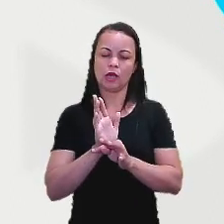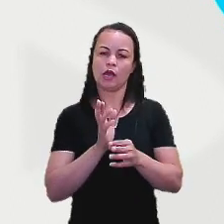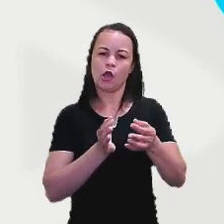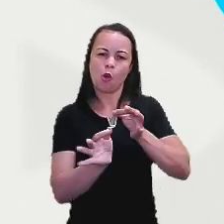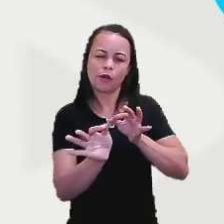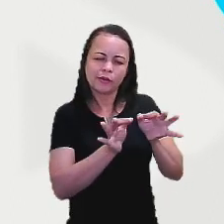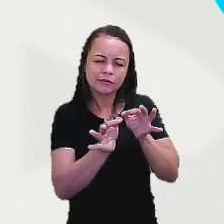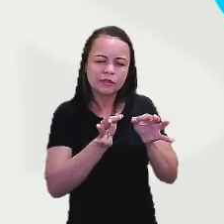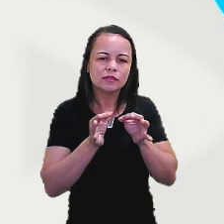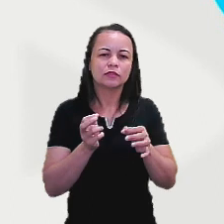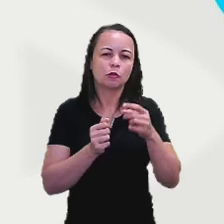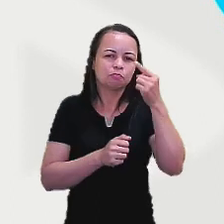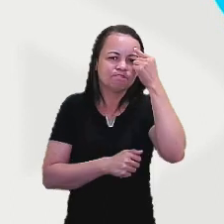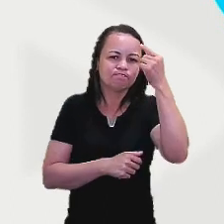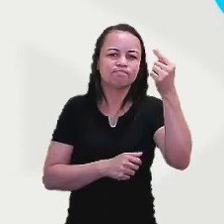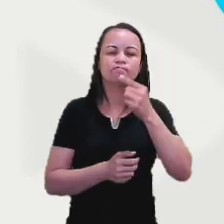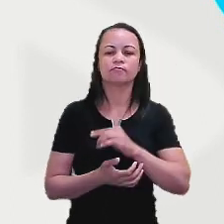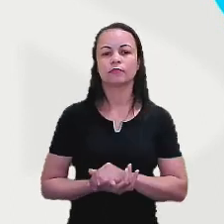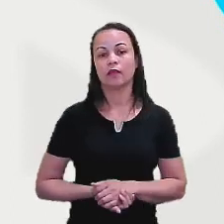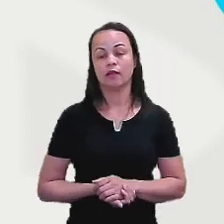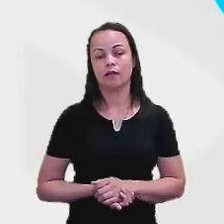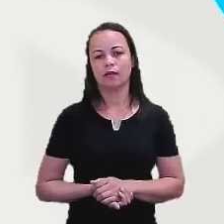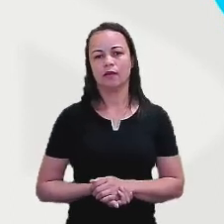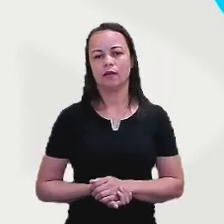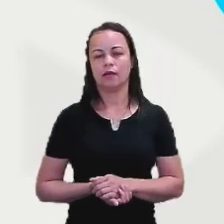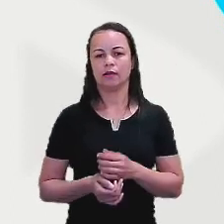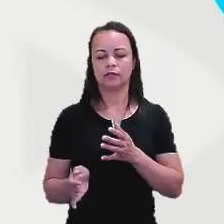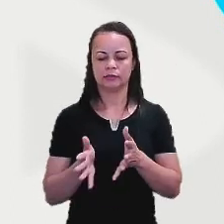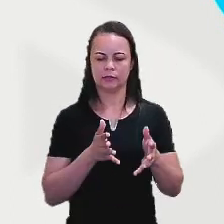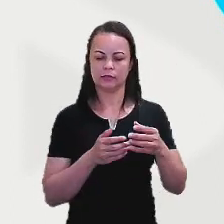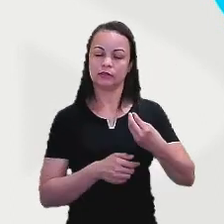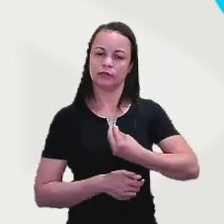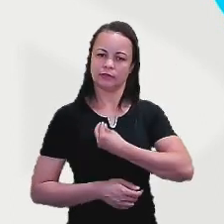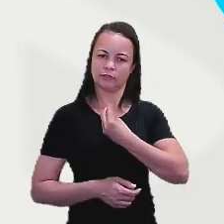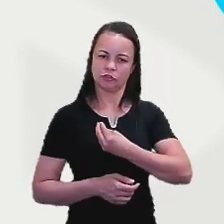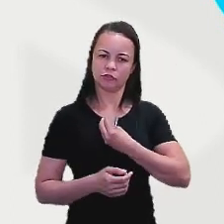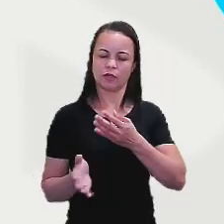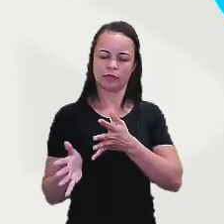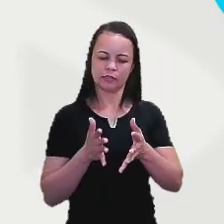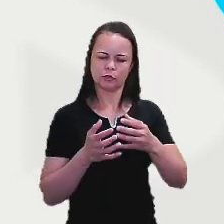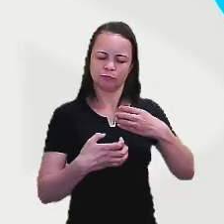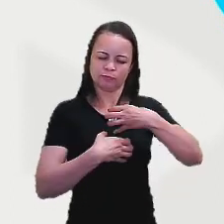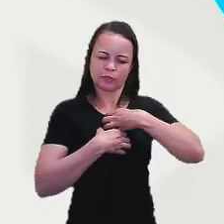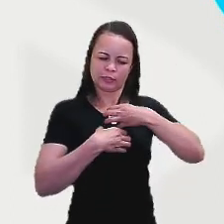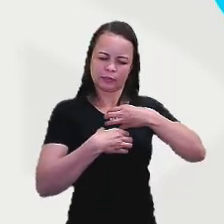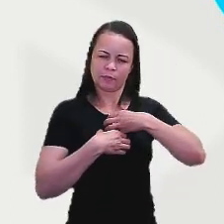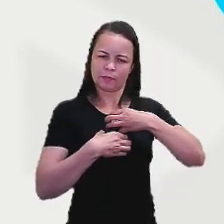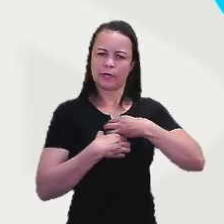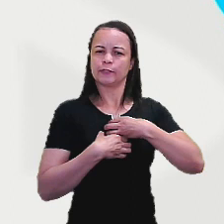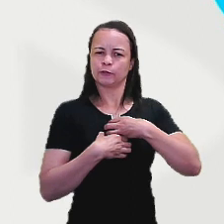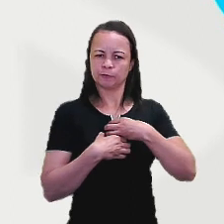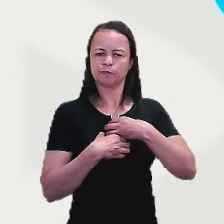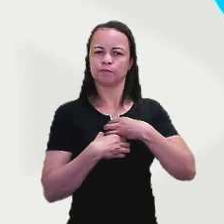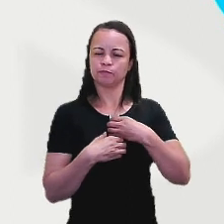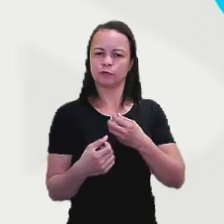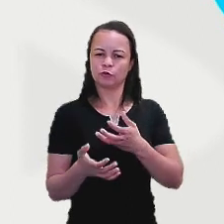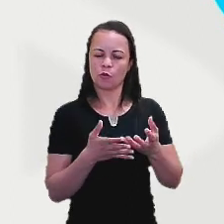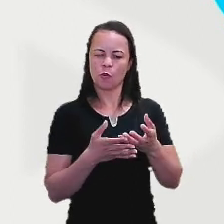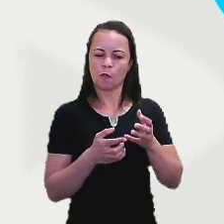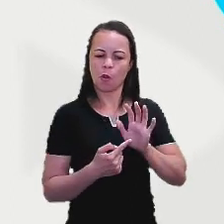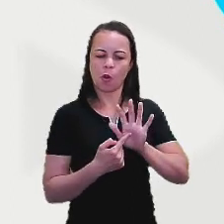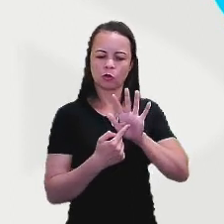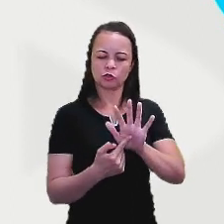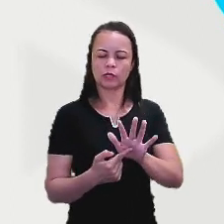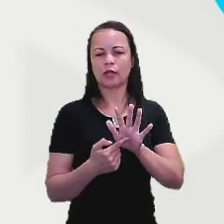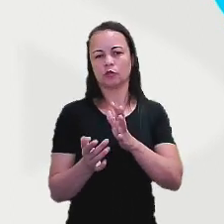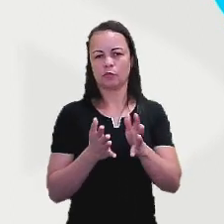de ideias, alcançando a dimensão existencial do sentimento nostálgico trazido pelo